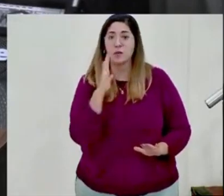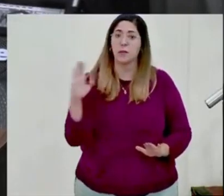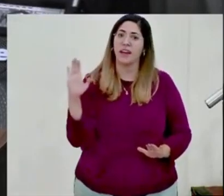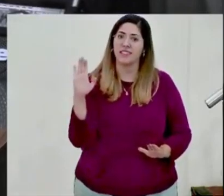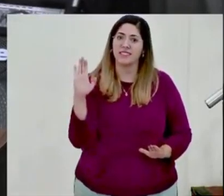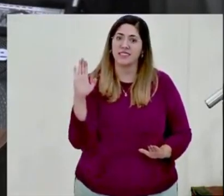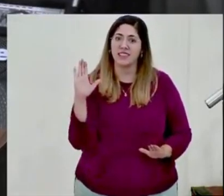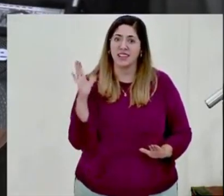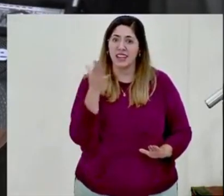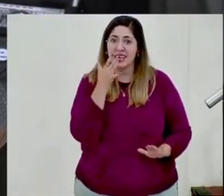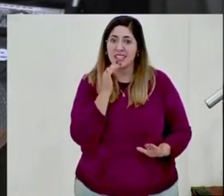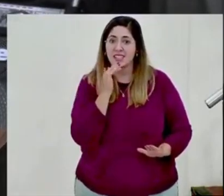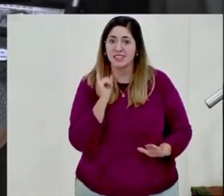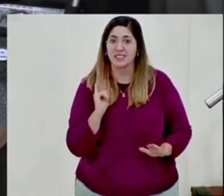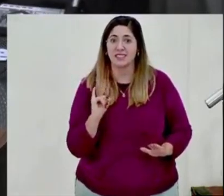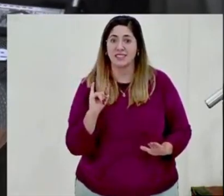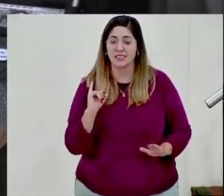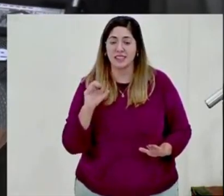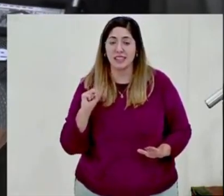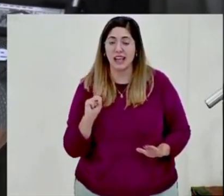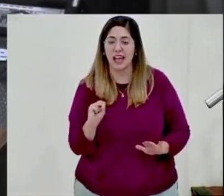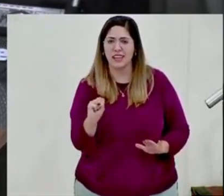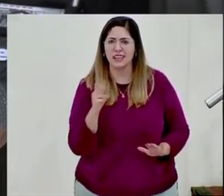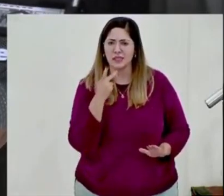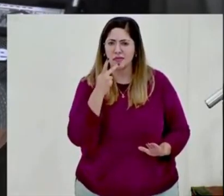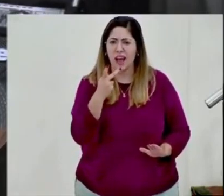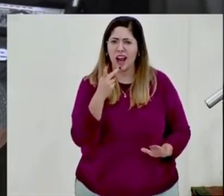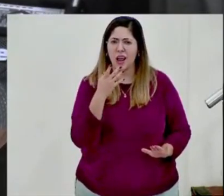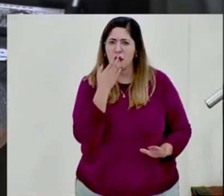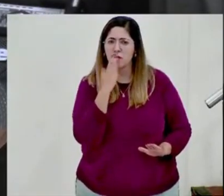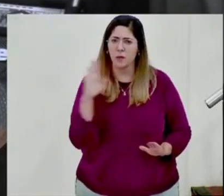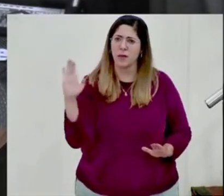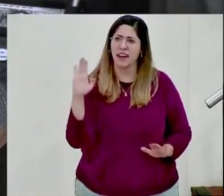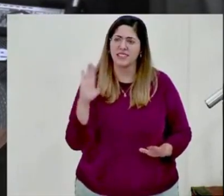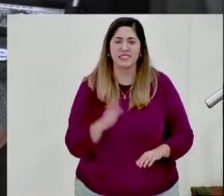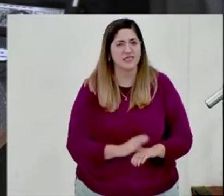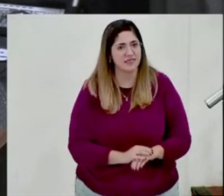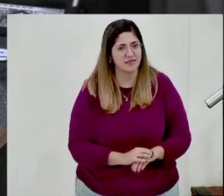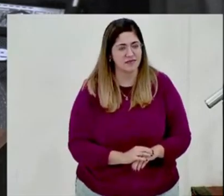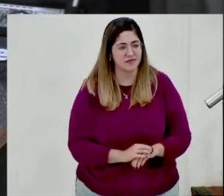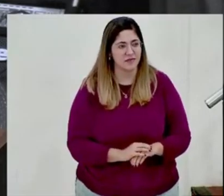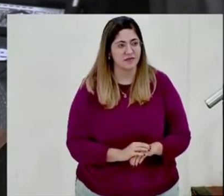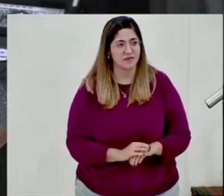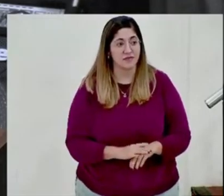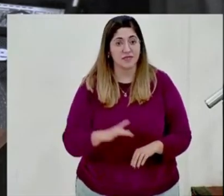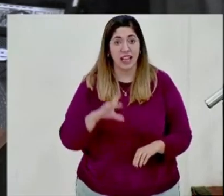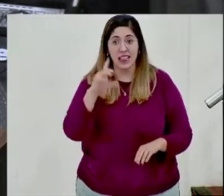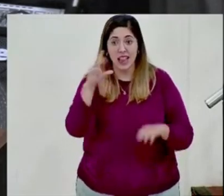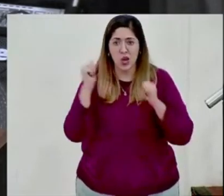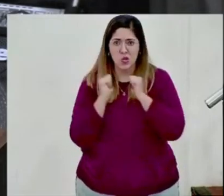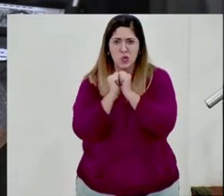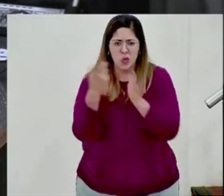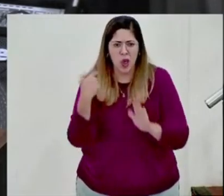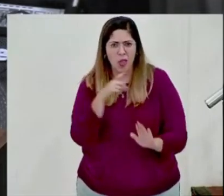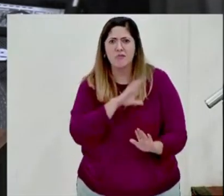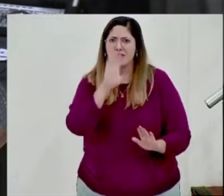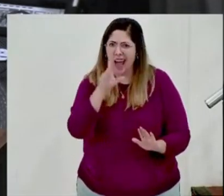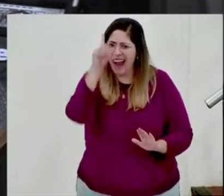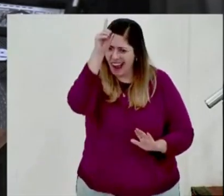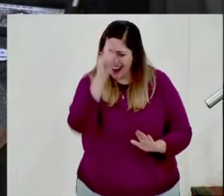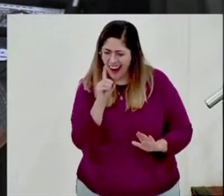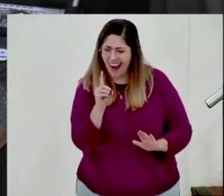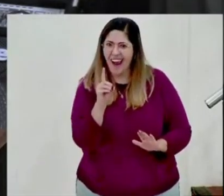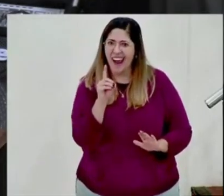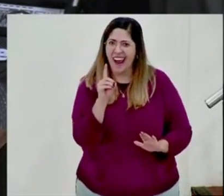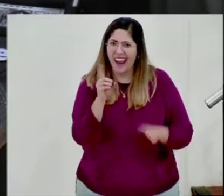Salmo 46, refletindo a presença de Deus no meio do povo nos tempos de Ezequias, Deus conosco já veio. E o Deus conosco